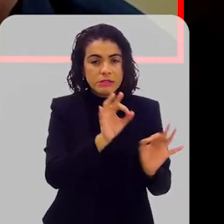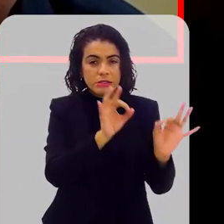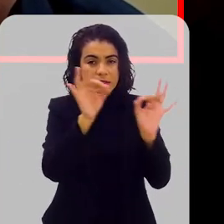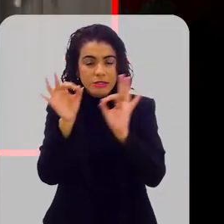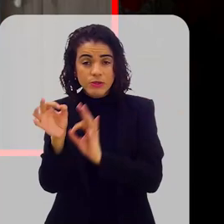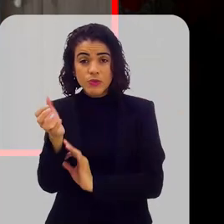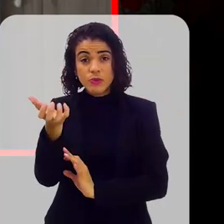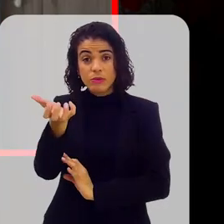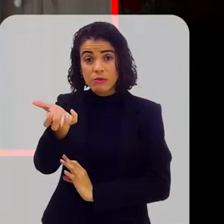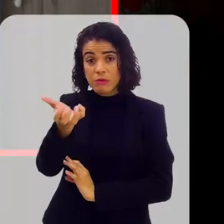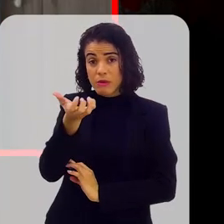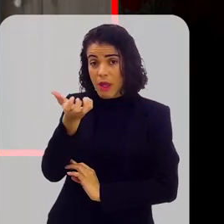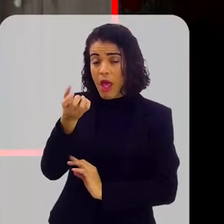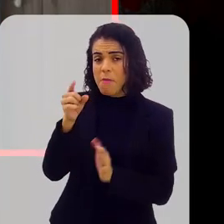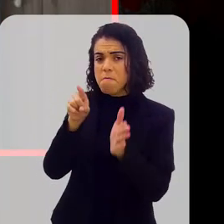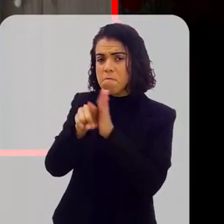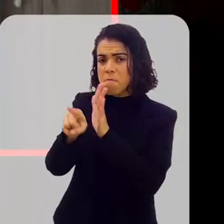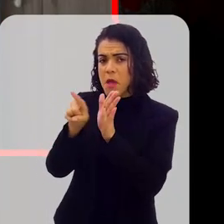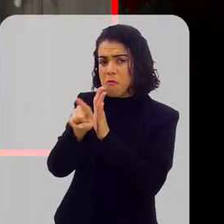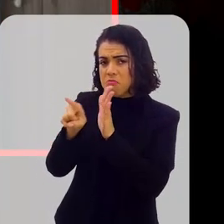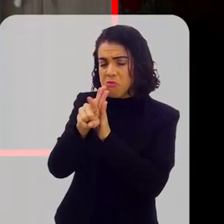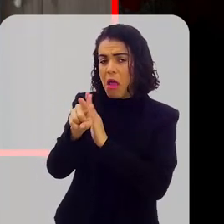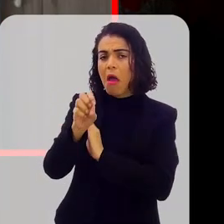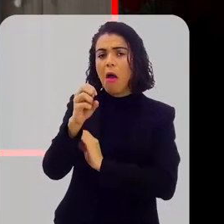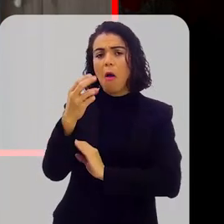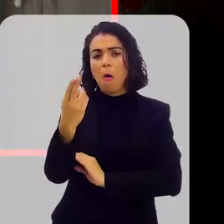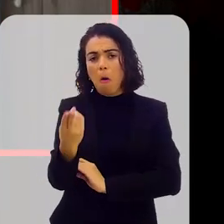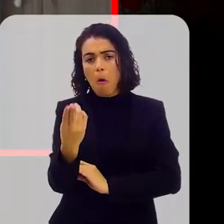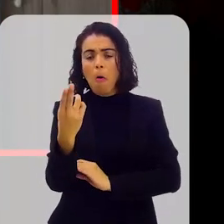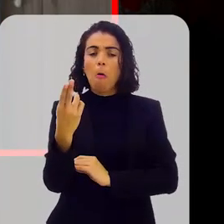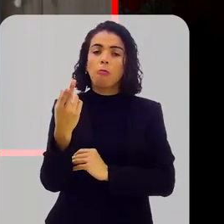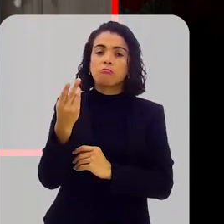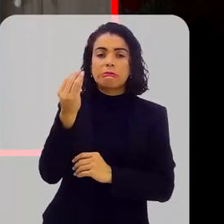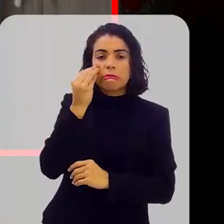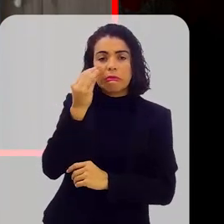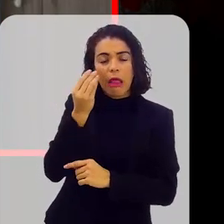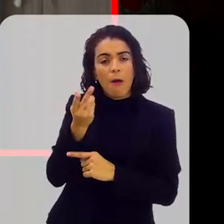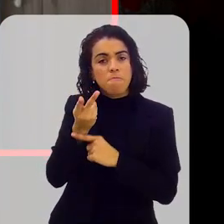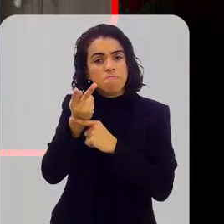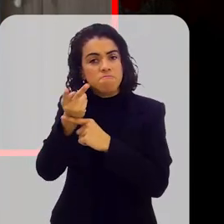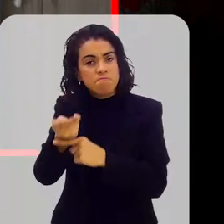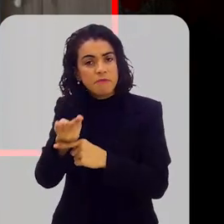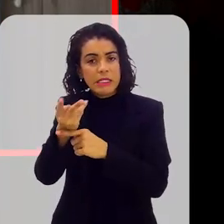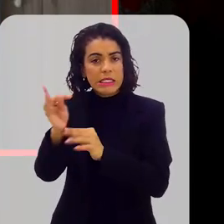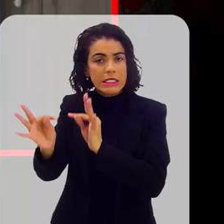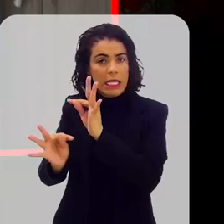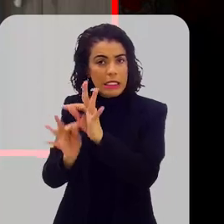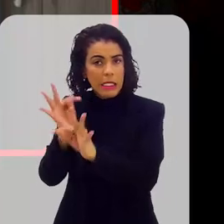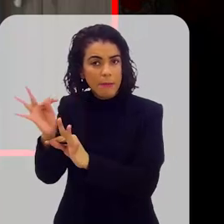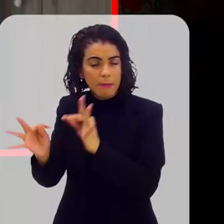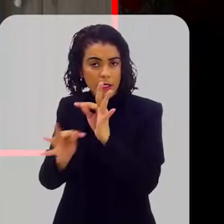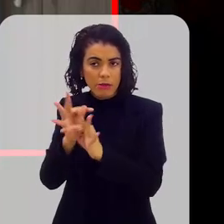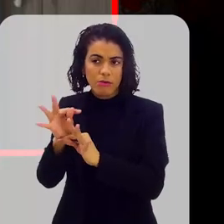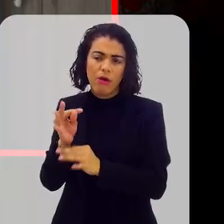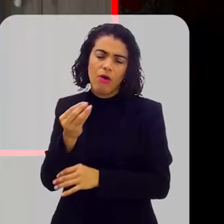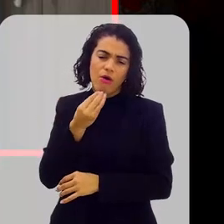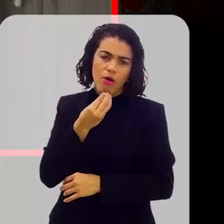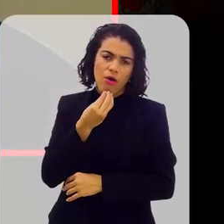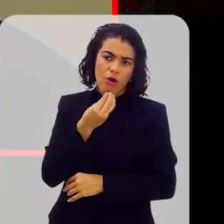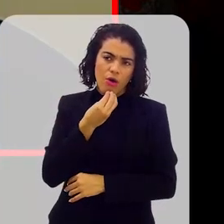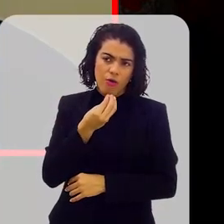quem esteja nos assistindo, que queira eventualmente tirar alguma dúvida ou buscar algum tipo de tratamento com o senhor, tenha